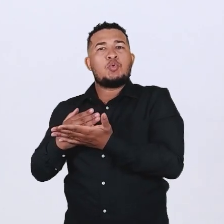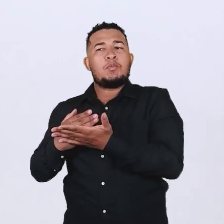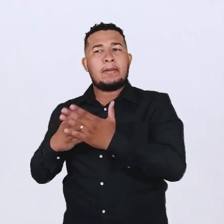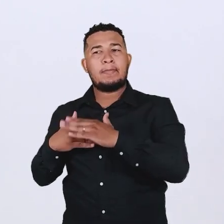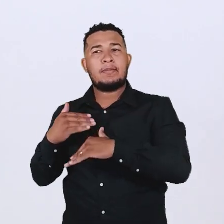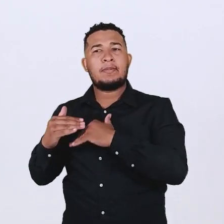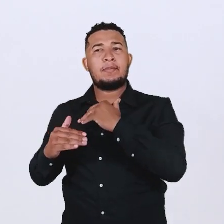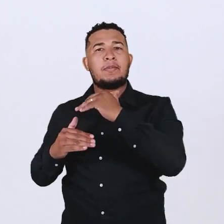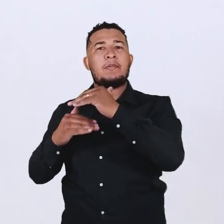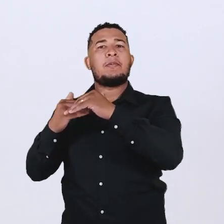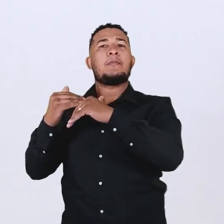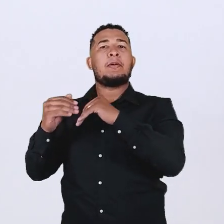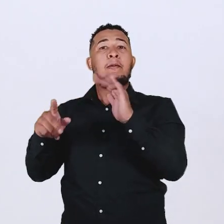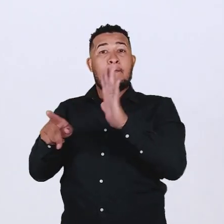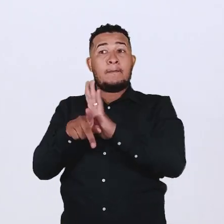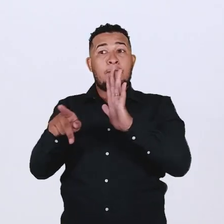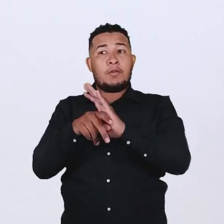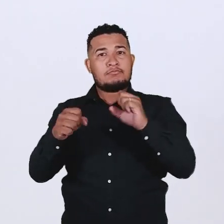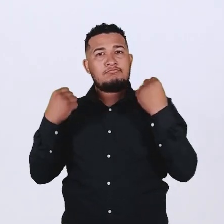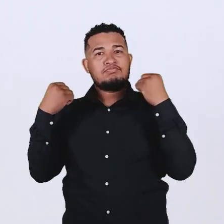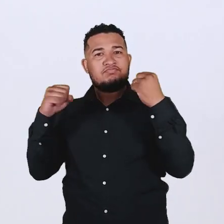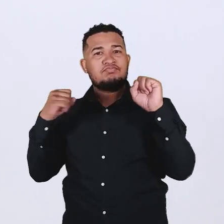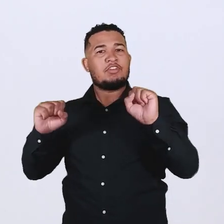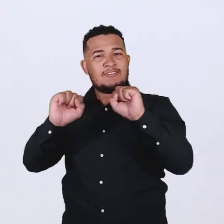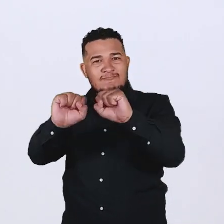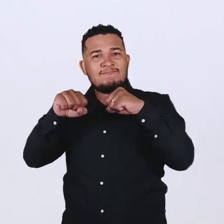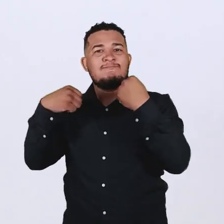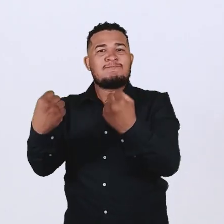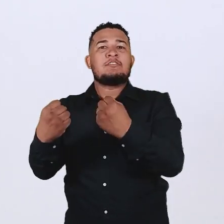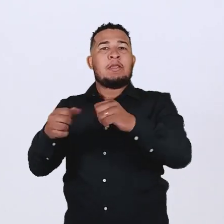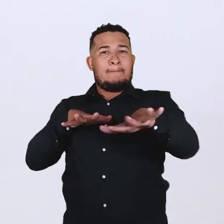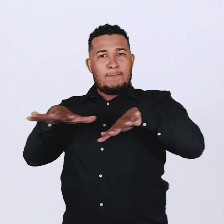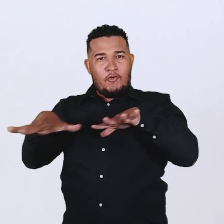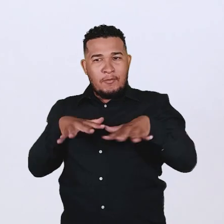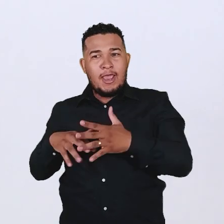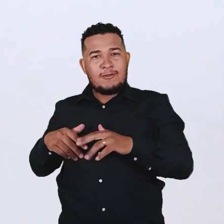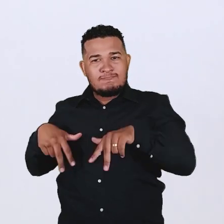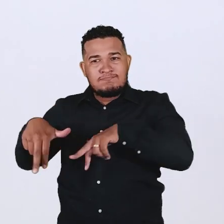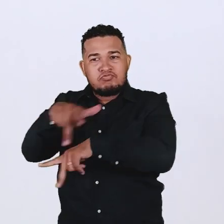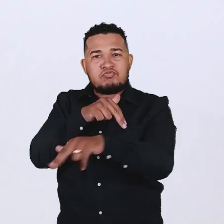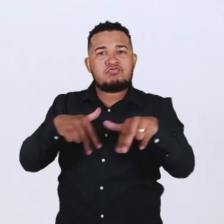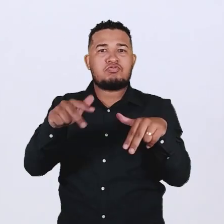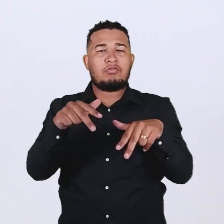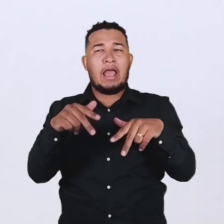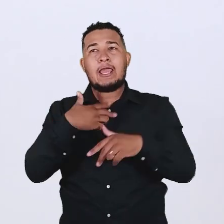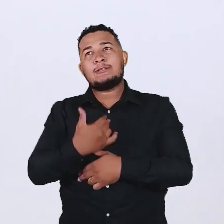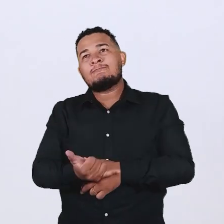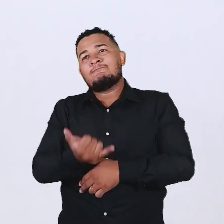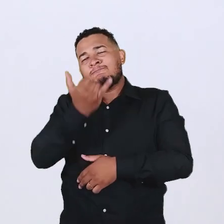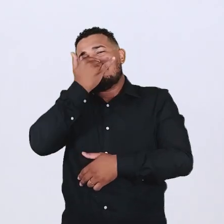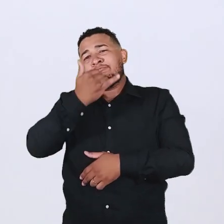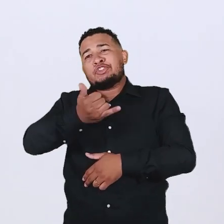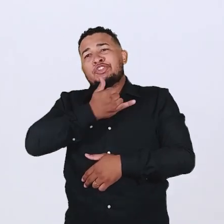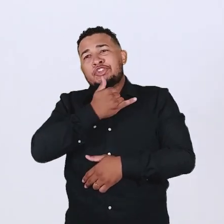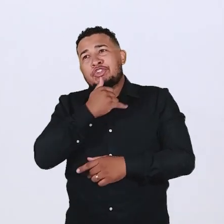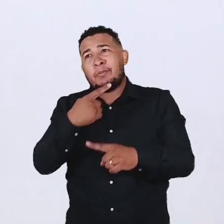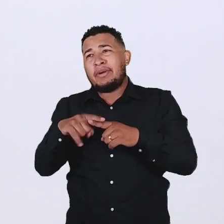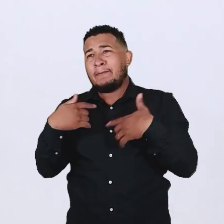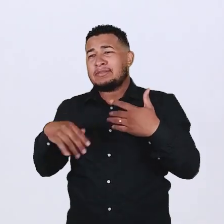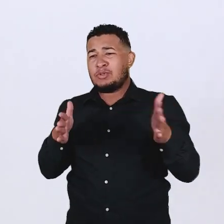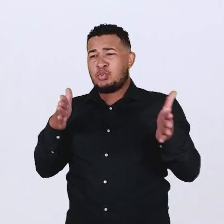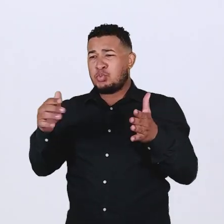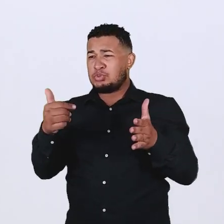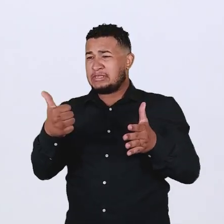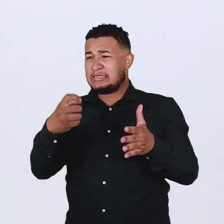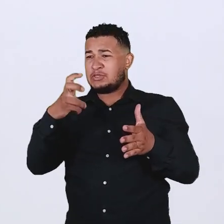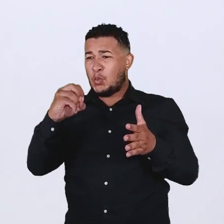inicia esse processo da atividade física, de estar novamente se movimentando, e aí você fica frustrado porque você tem